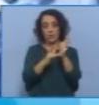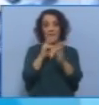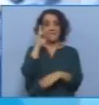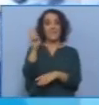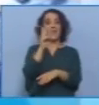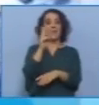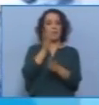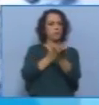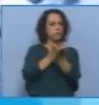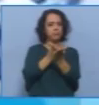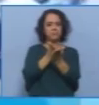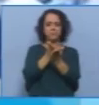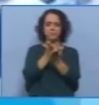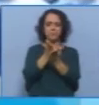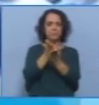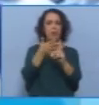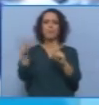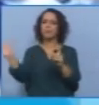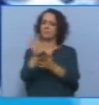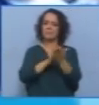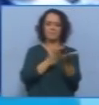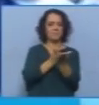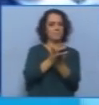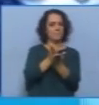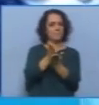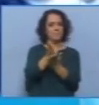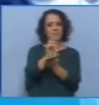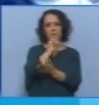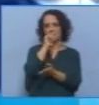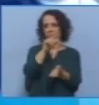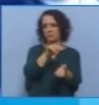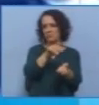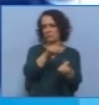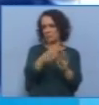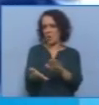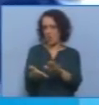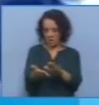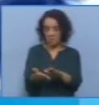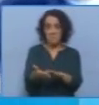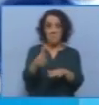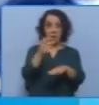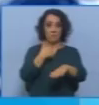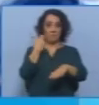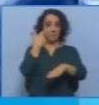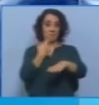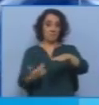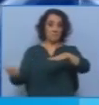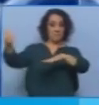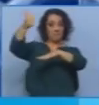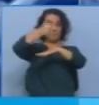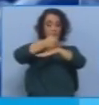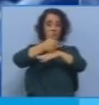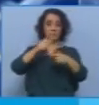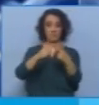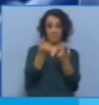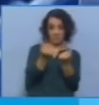ele foi coerente, no fundo aquilo que nos diz é: os pedestais não nos alimentam, o dinheiro não nos alimenta, o que nos digam bem ou o